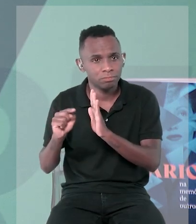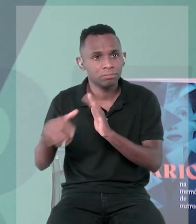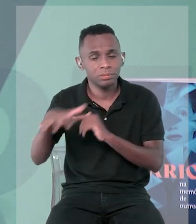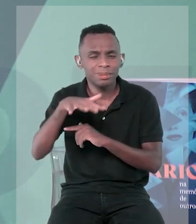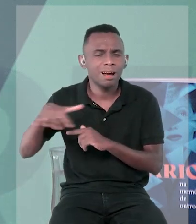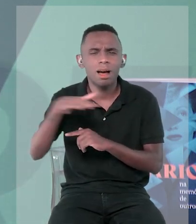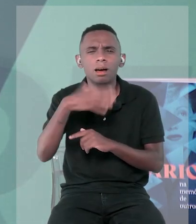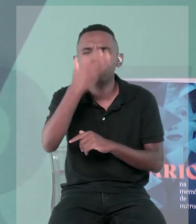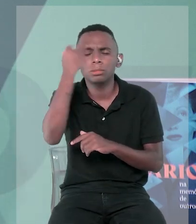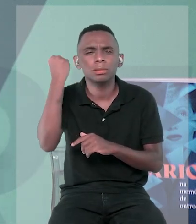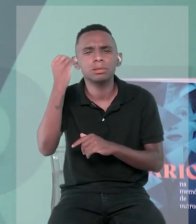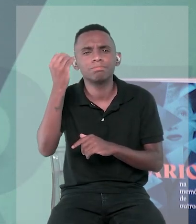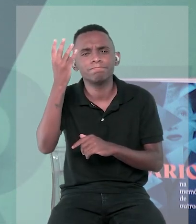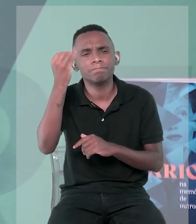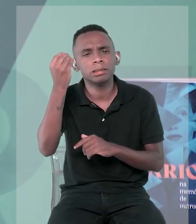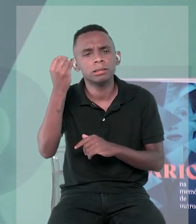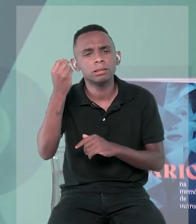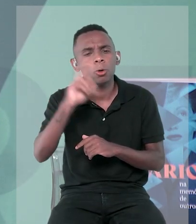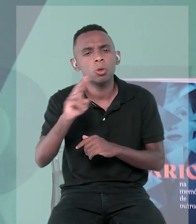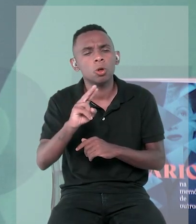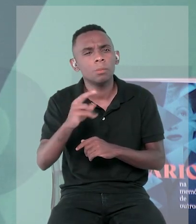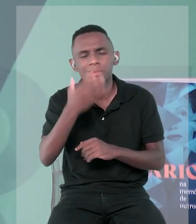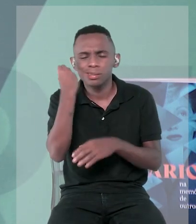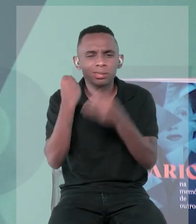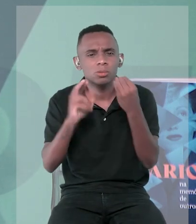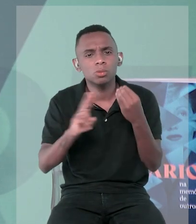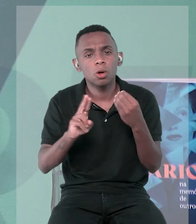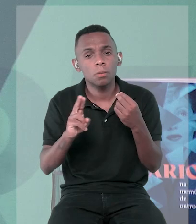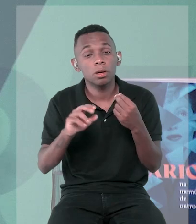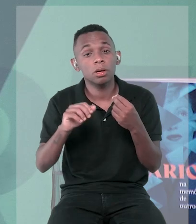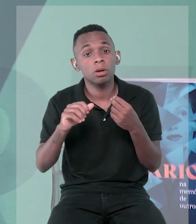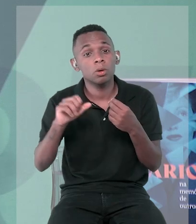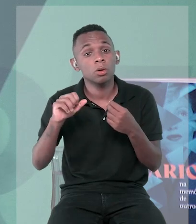num espaço que eu não lembro o nome. Você lembra? Eu não lembro o nome.